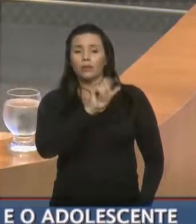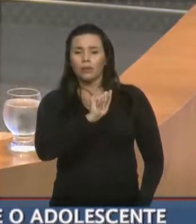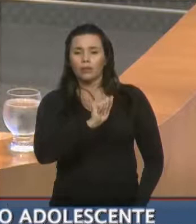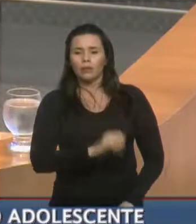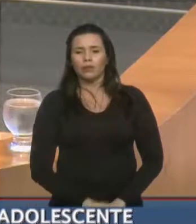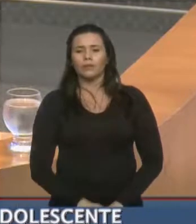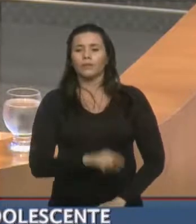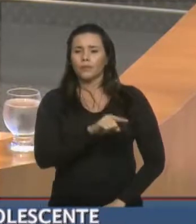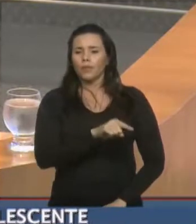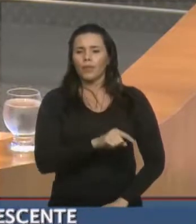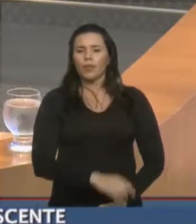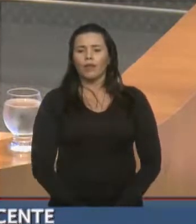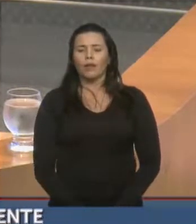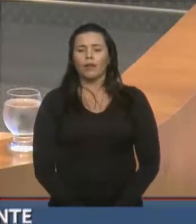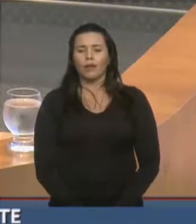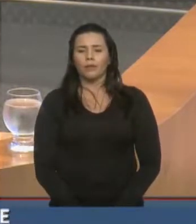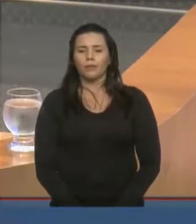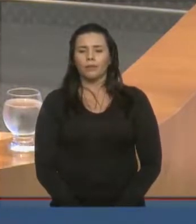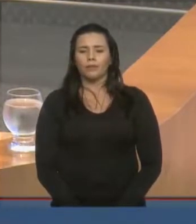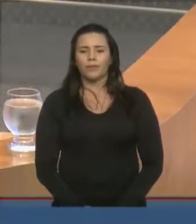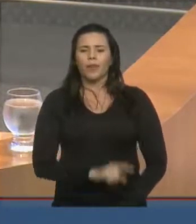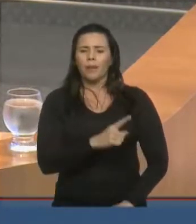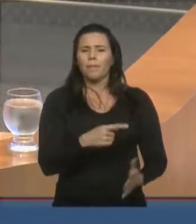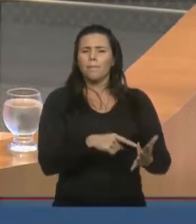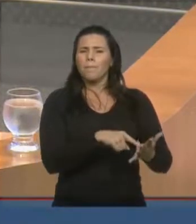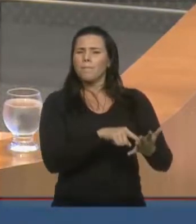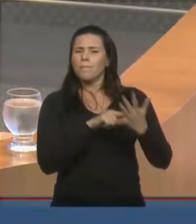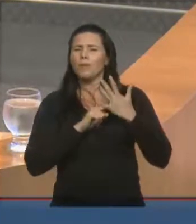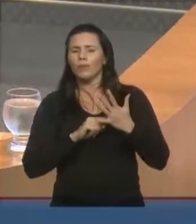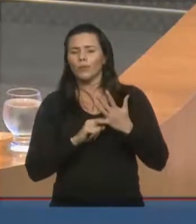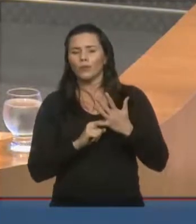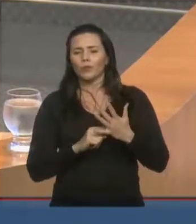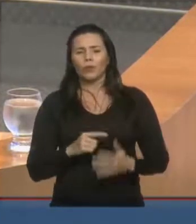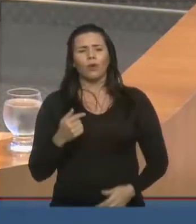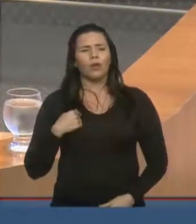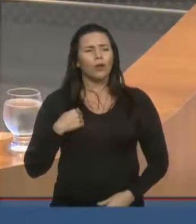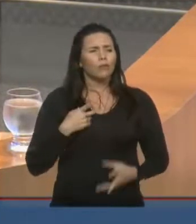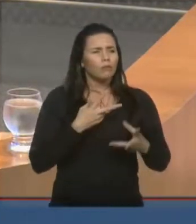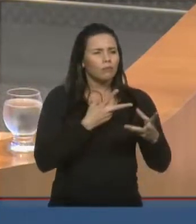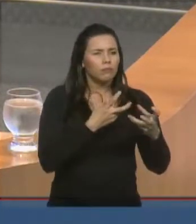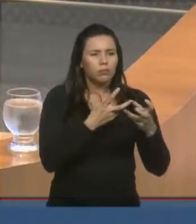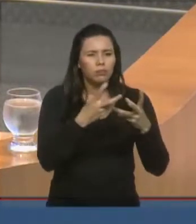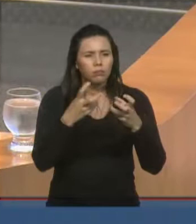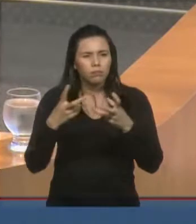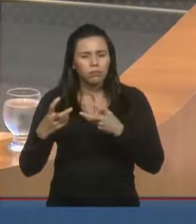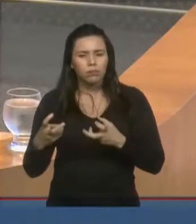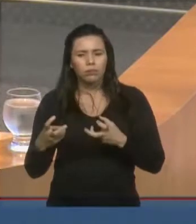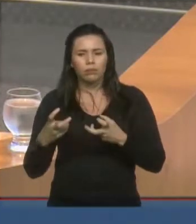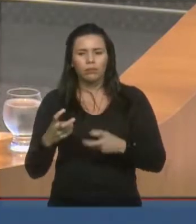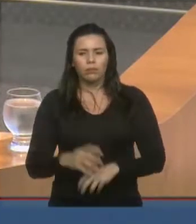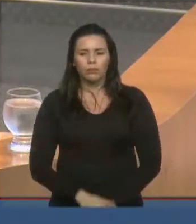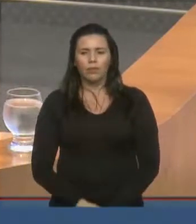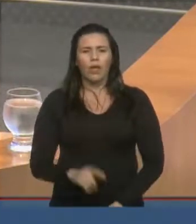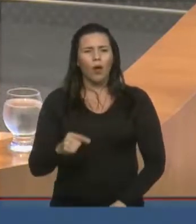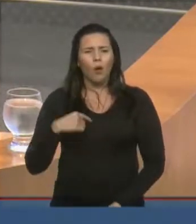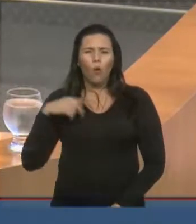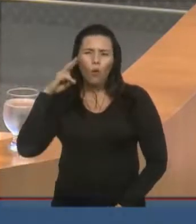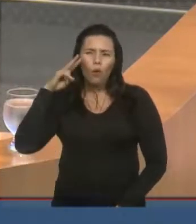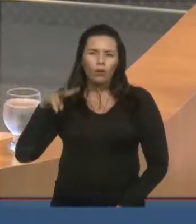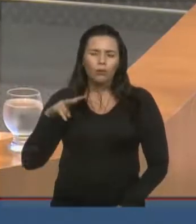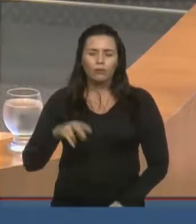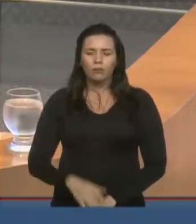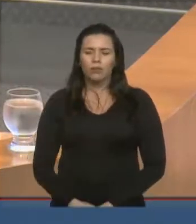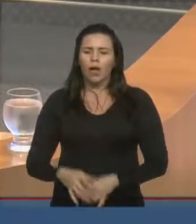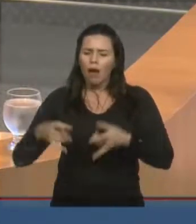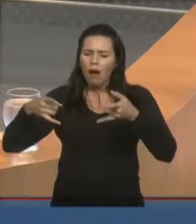mostrando as coisas para a gente, e a gente vai sentindo o impacto daquele local de trabalho. E uma das coisas que me marcou foi uma pequena cama, que eu olhei lá